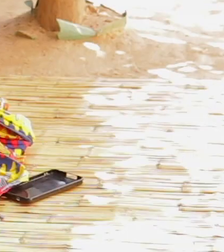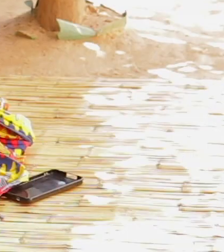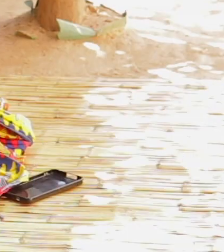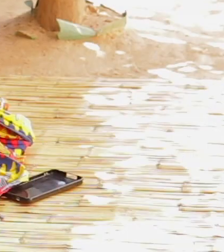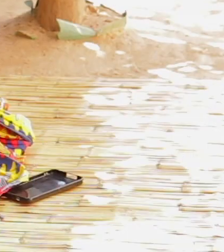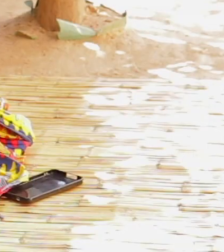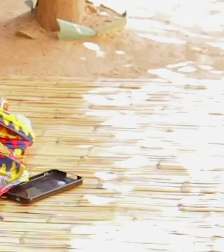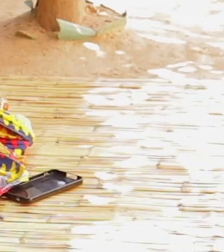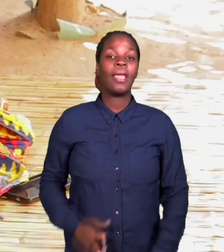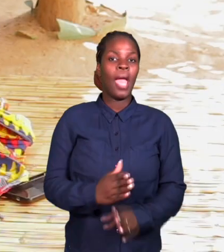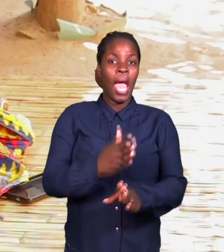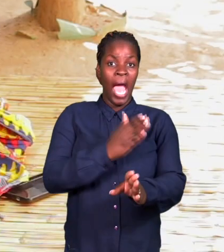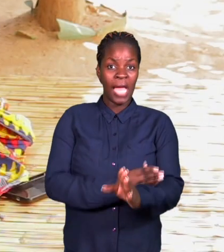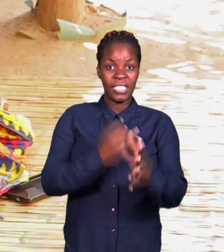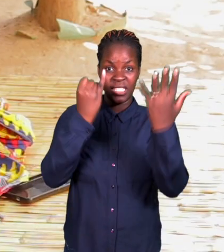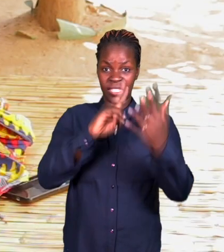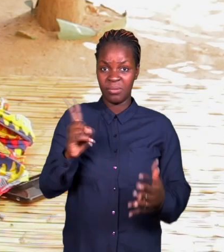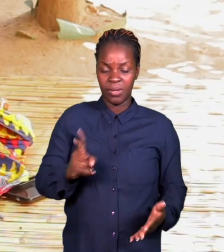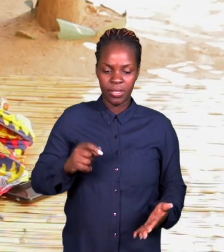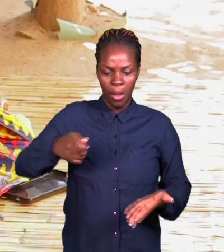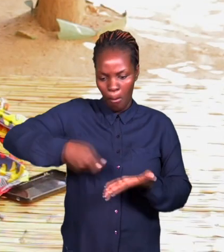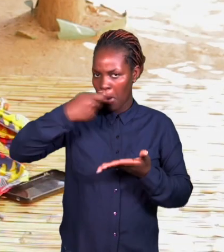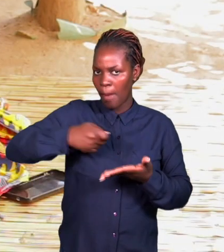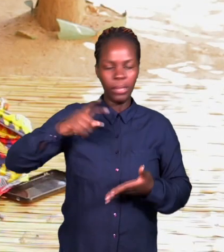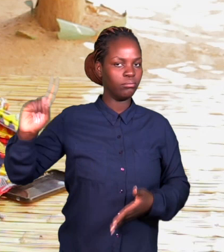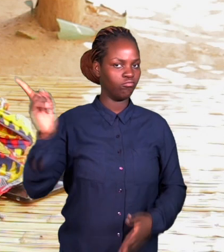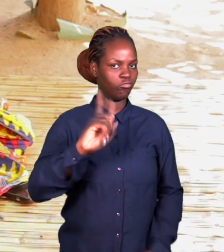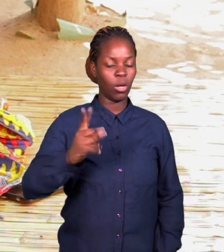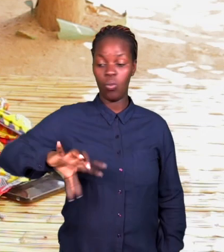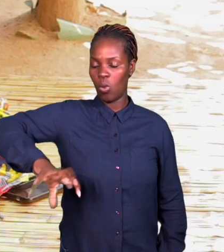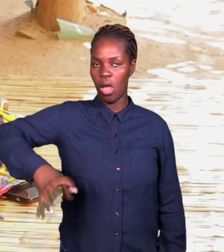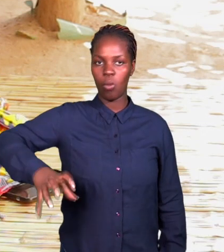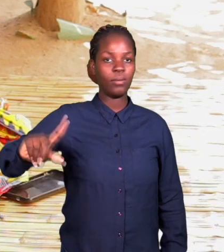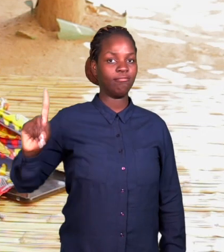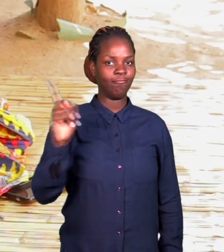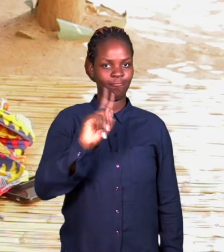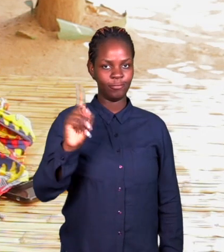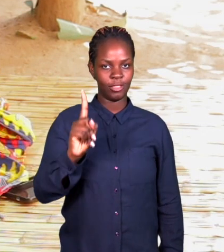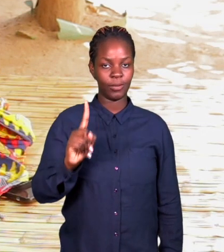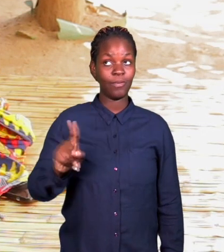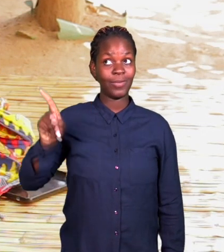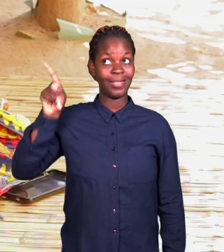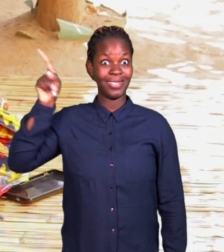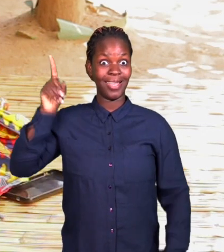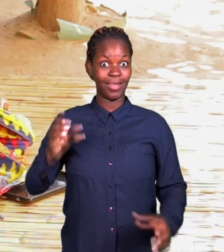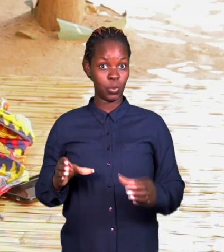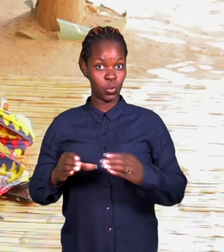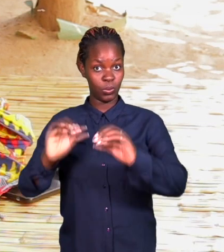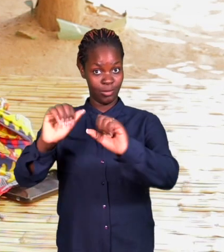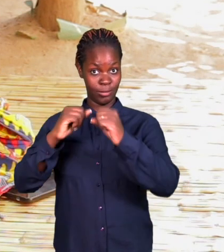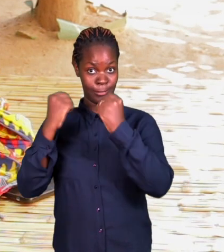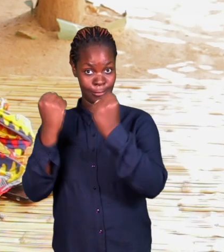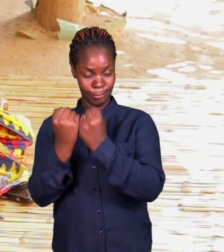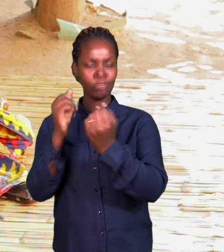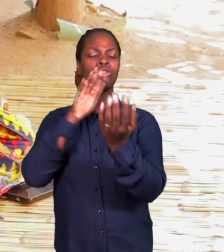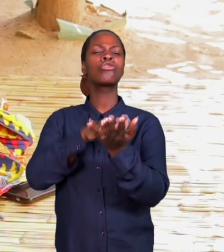Estou a amamentar até 6 meses, antes de dar água ou papa. Sim, como costumam